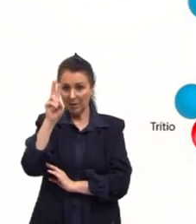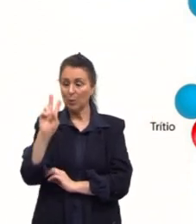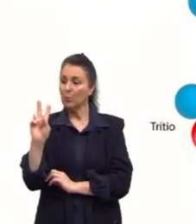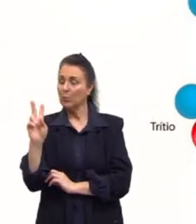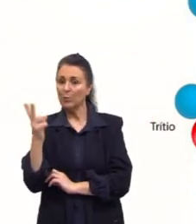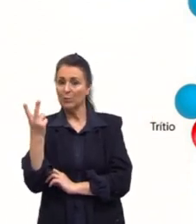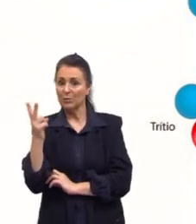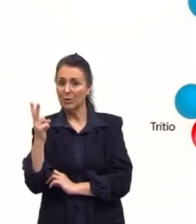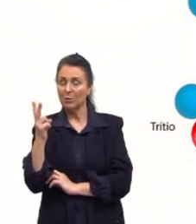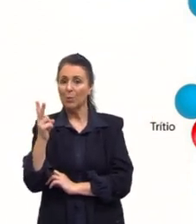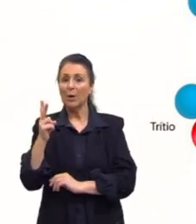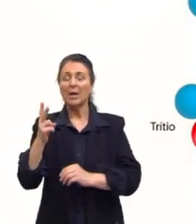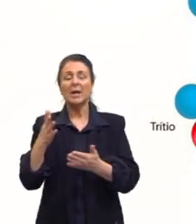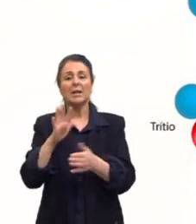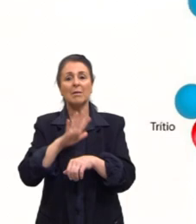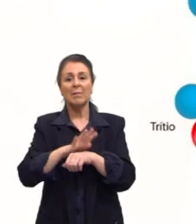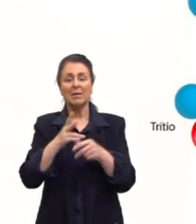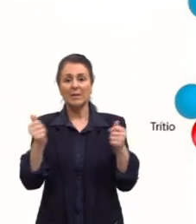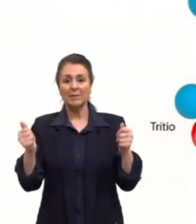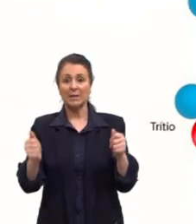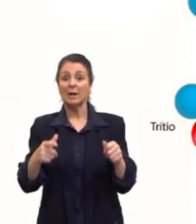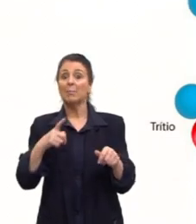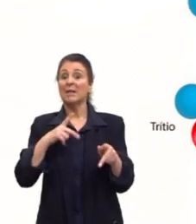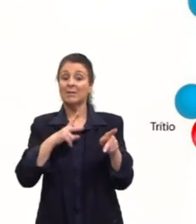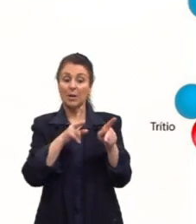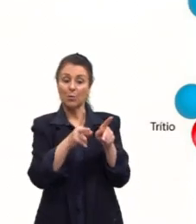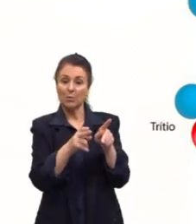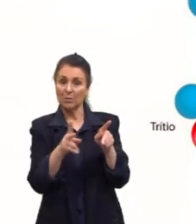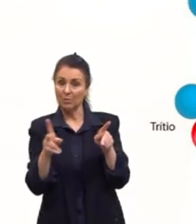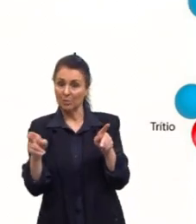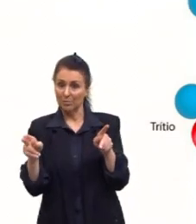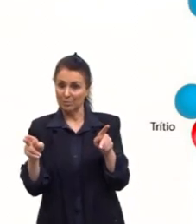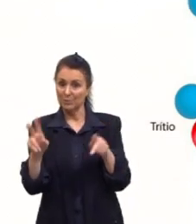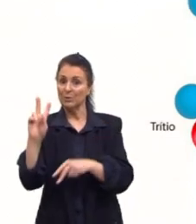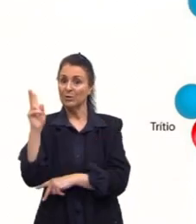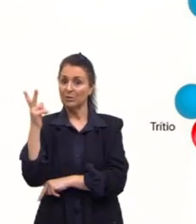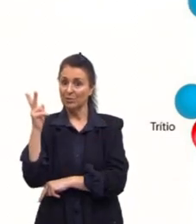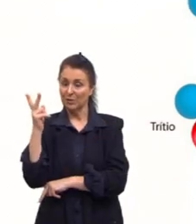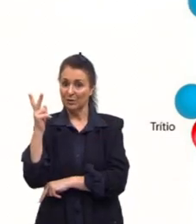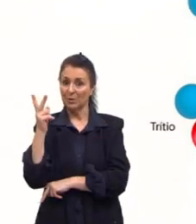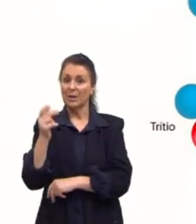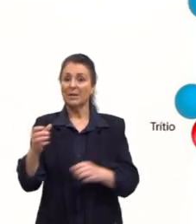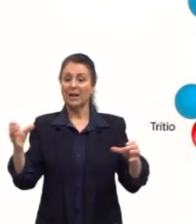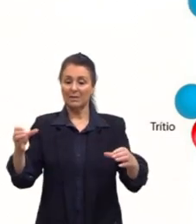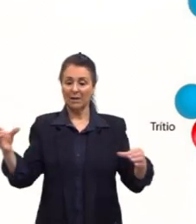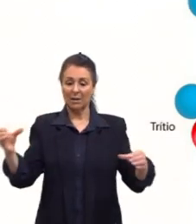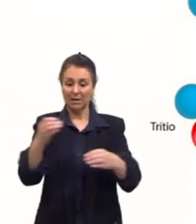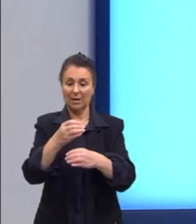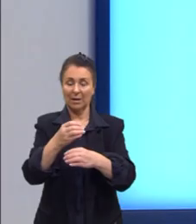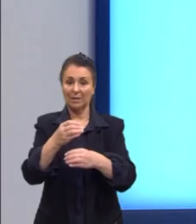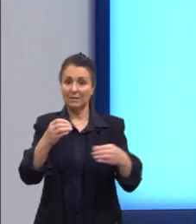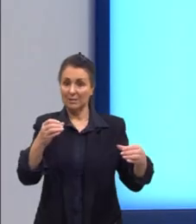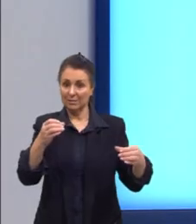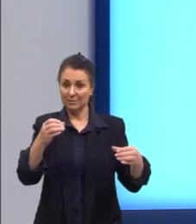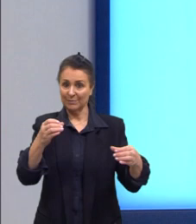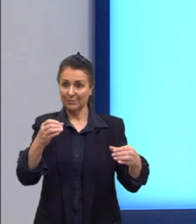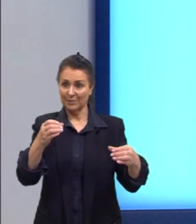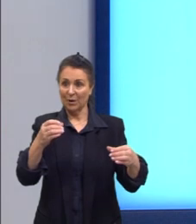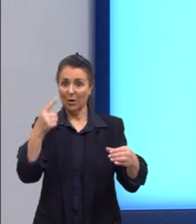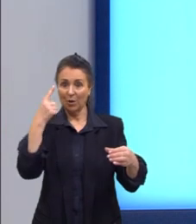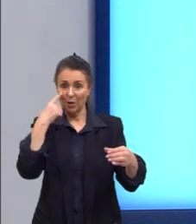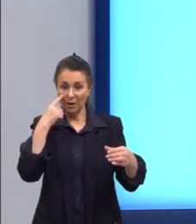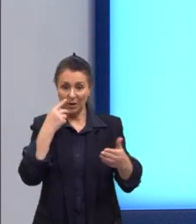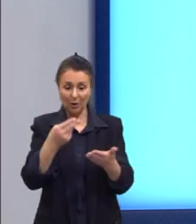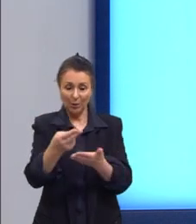né porque a gente tem os isótopos de hidrogênio nessa reação aqui nesse nesse diagrama